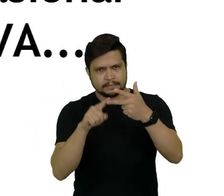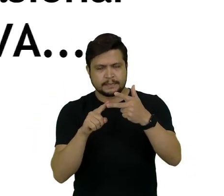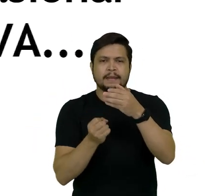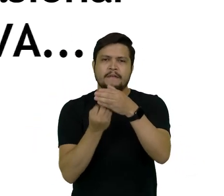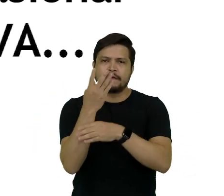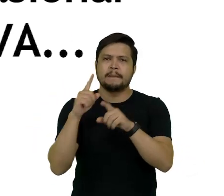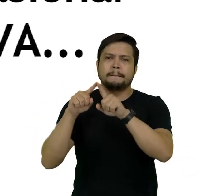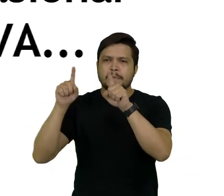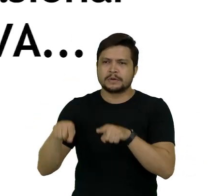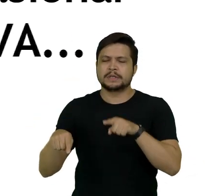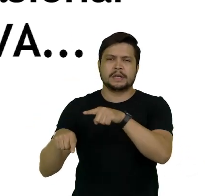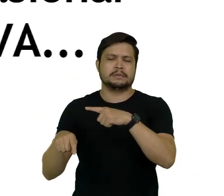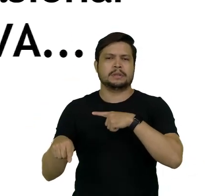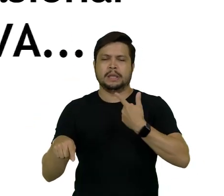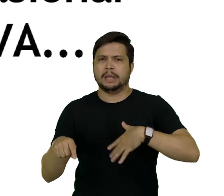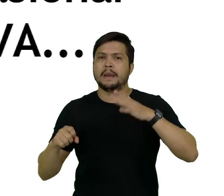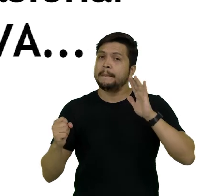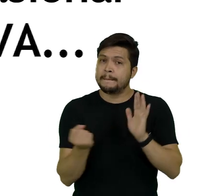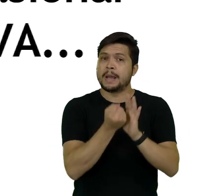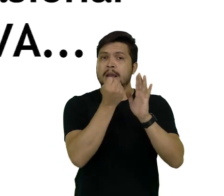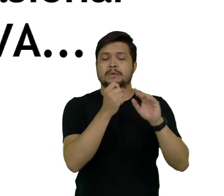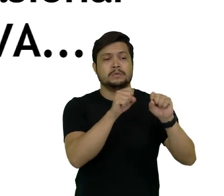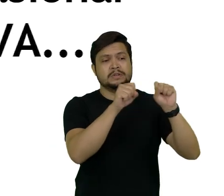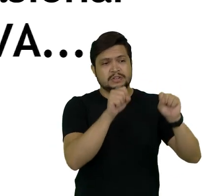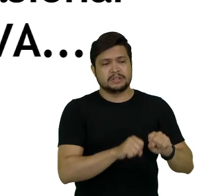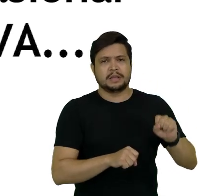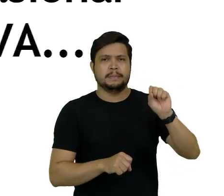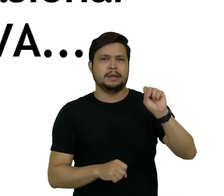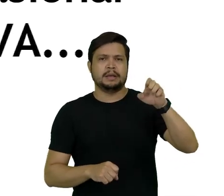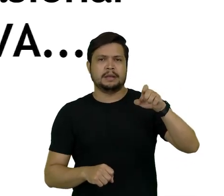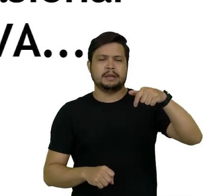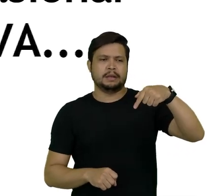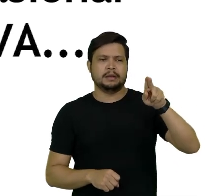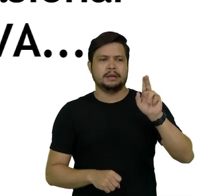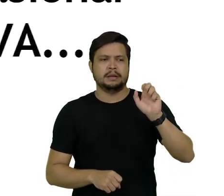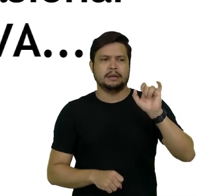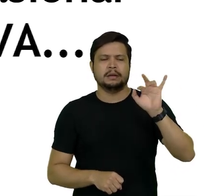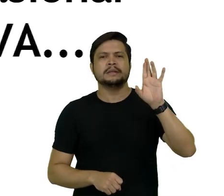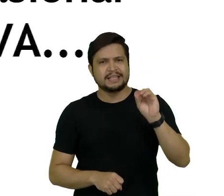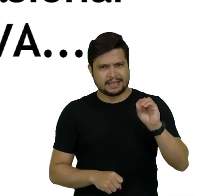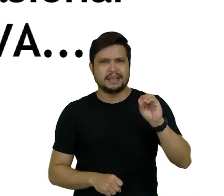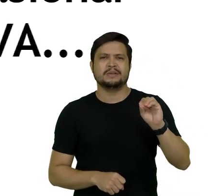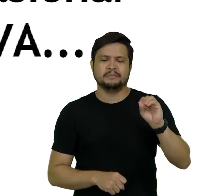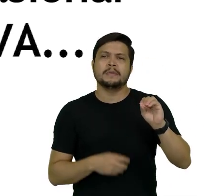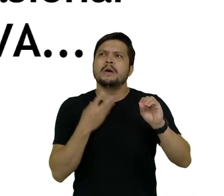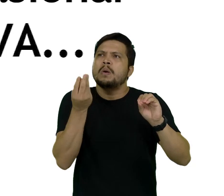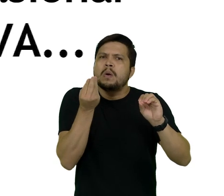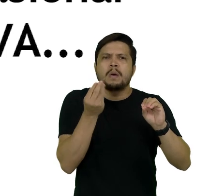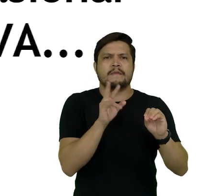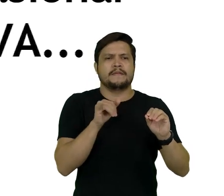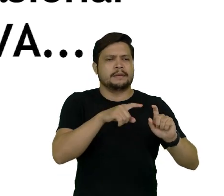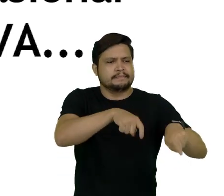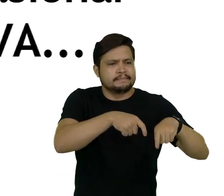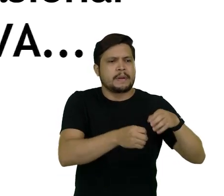que tenham alto potencial de aplicação e impacto nos sistemas de sequeiro. Tipo, como é que a gente